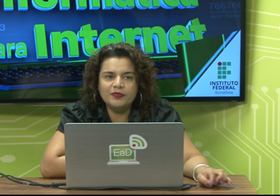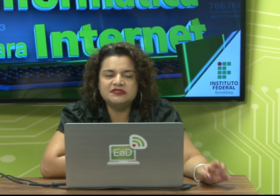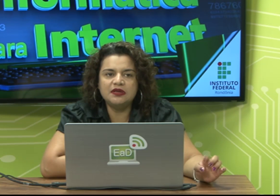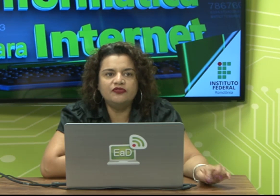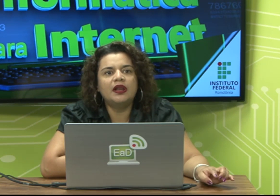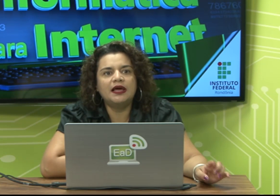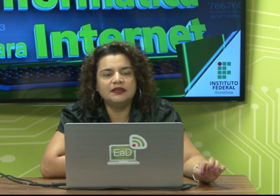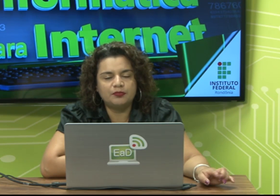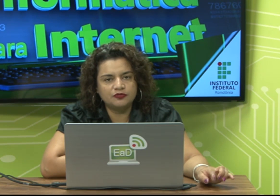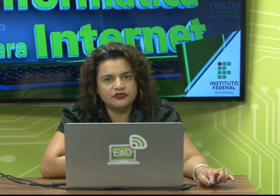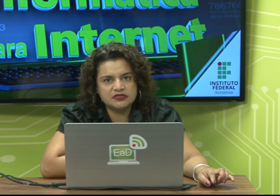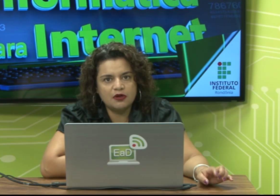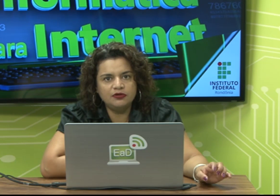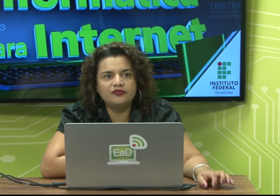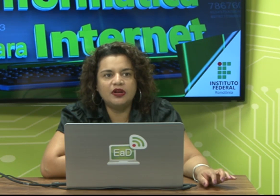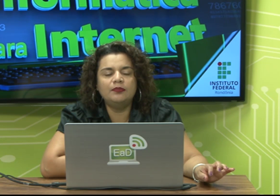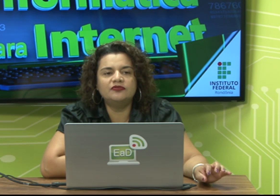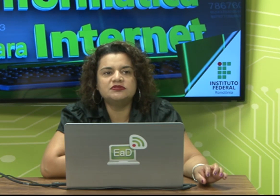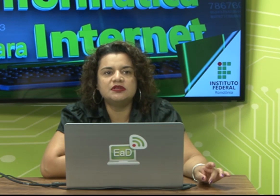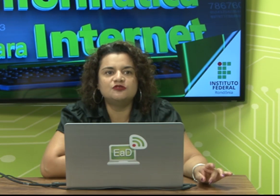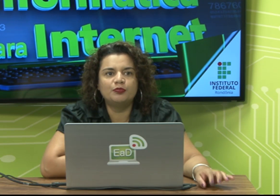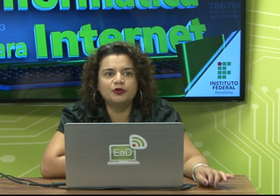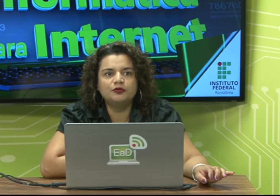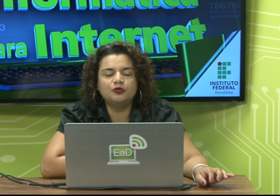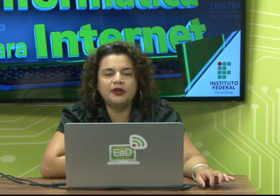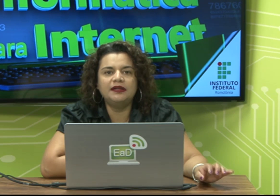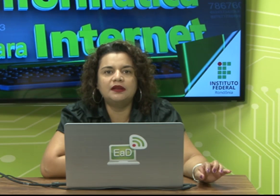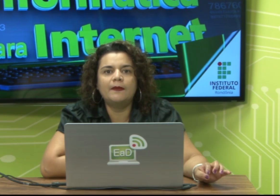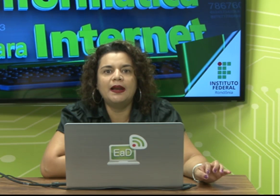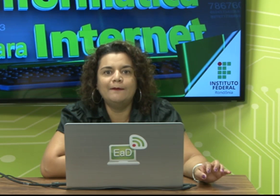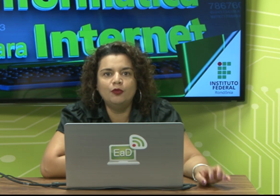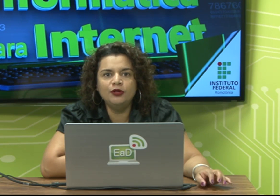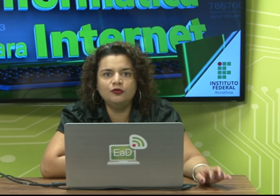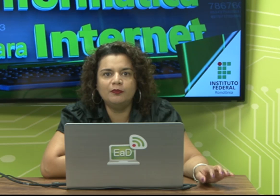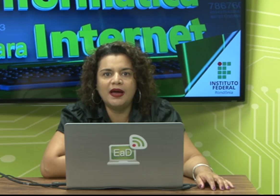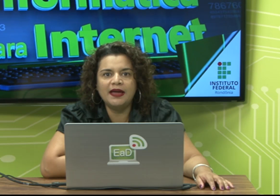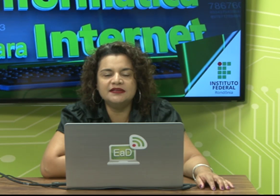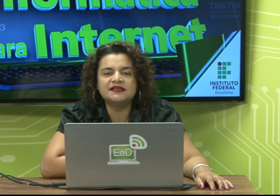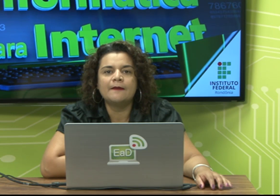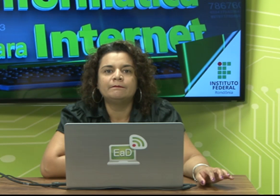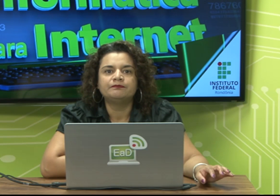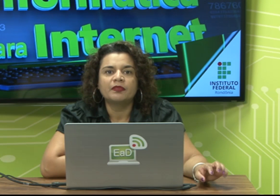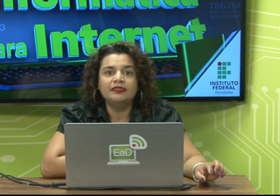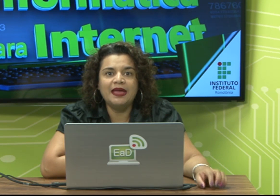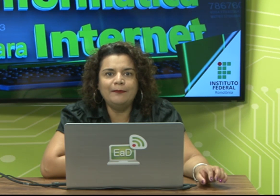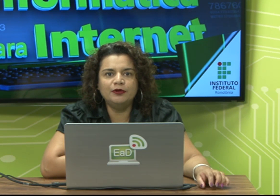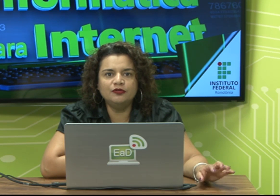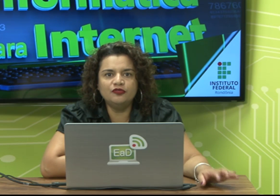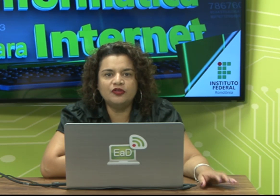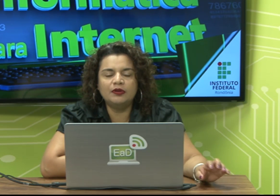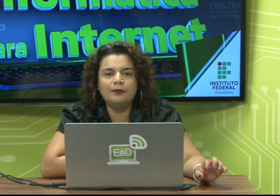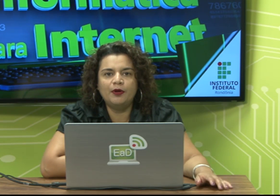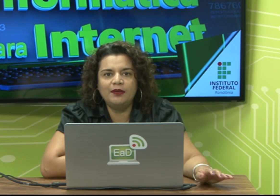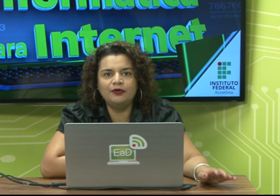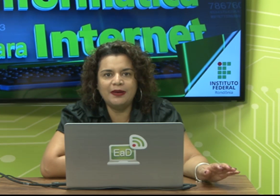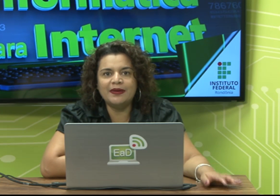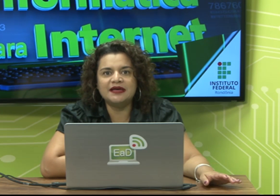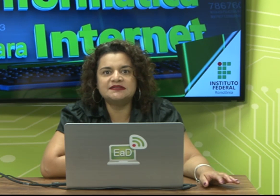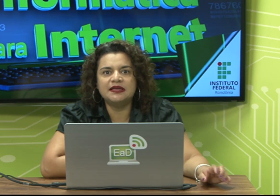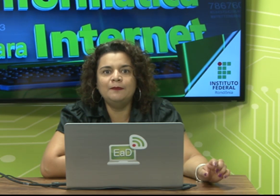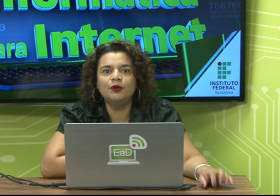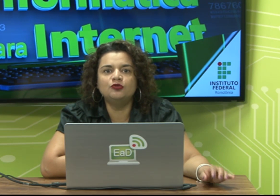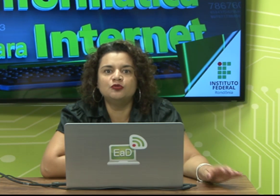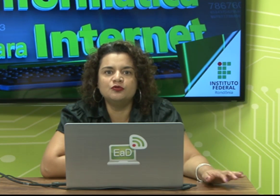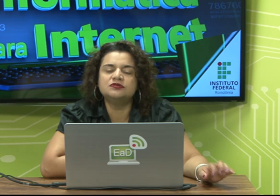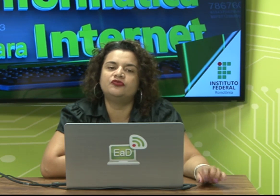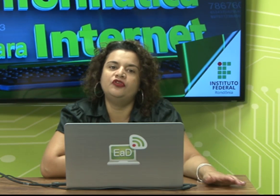eu comecei a falar da profissão, eu ainda falei para vocês que o produtor, ele trabalha muito mais na produção, ele põe a mão na massa,